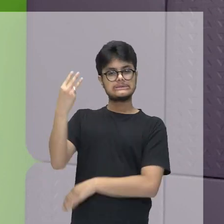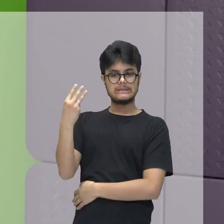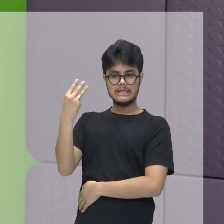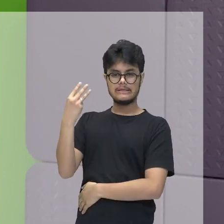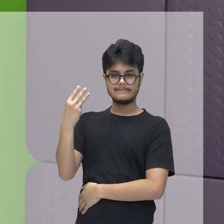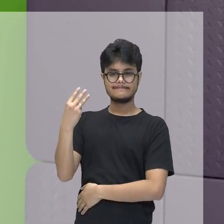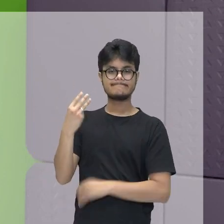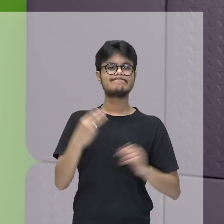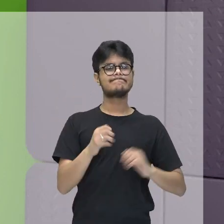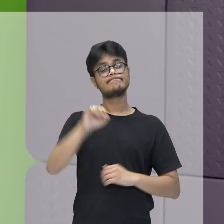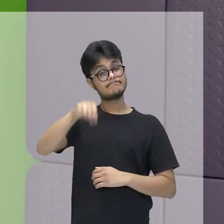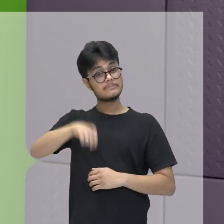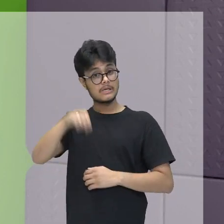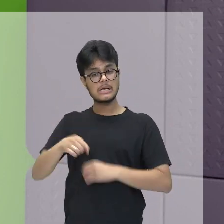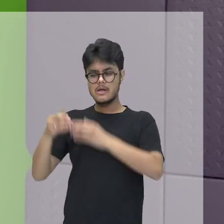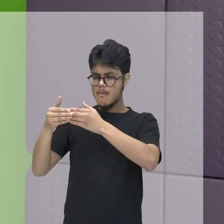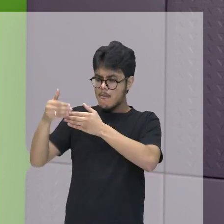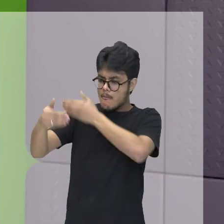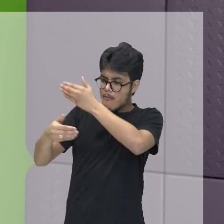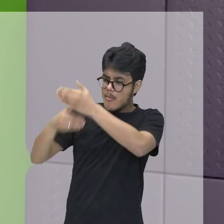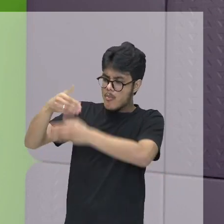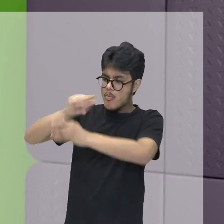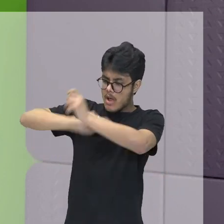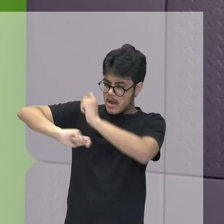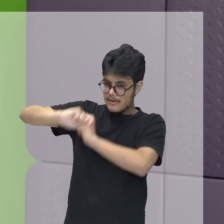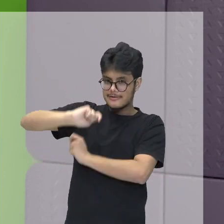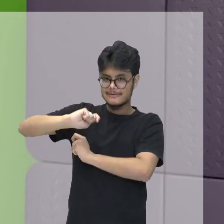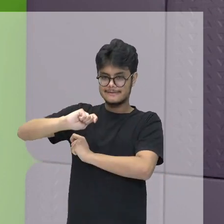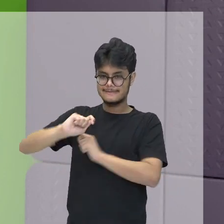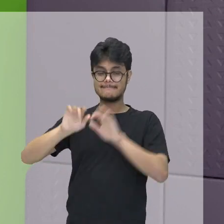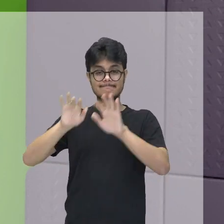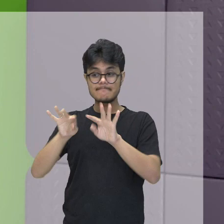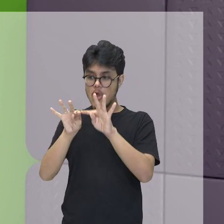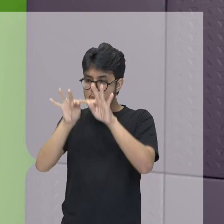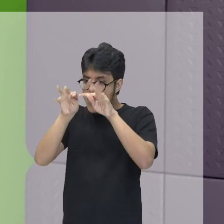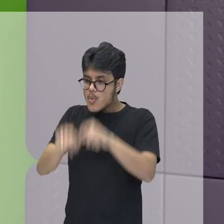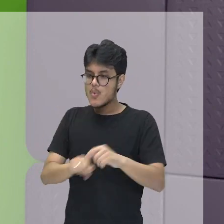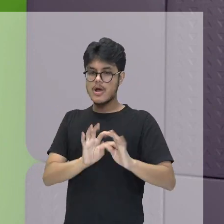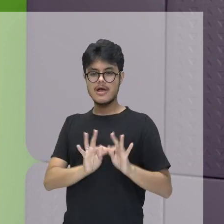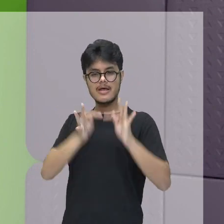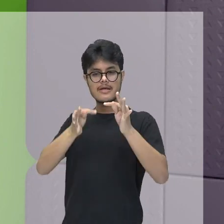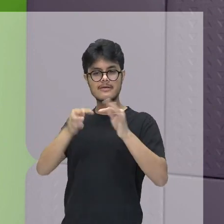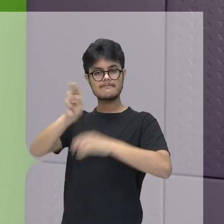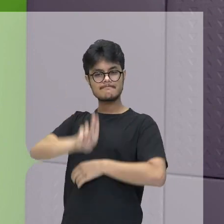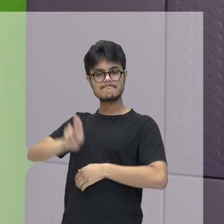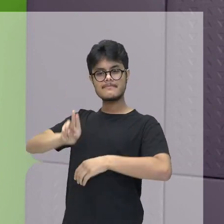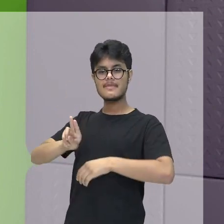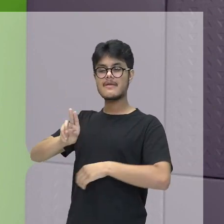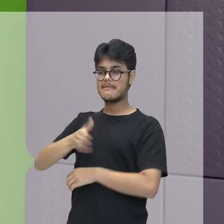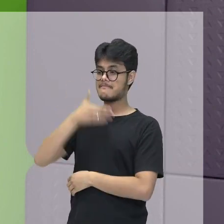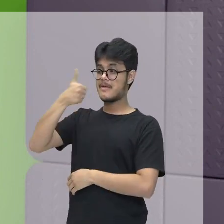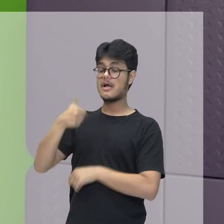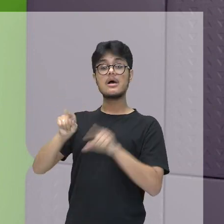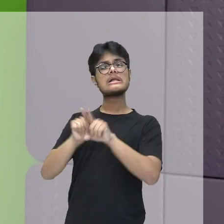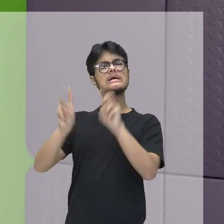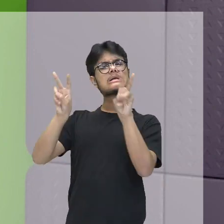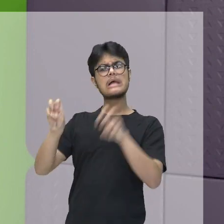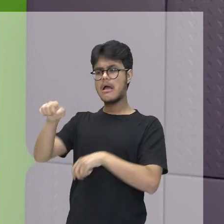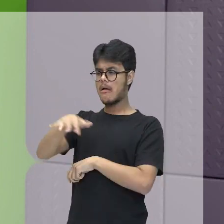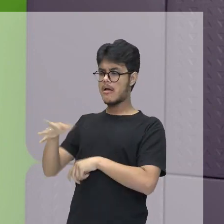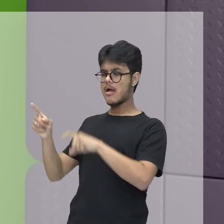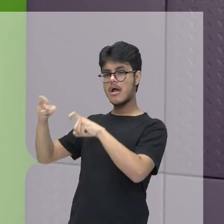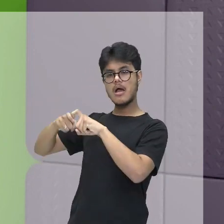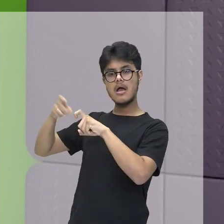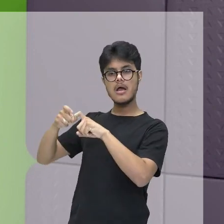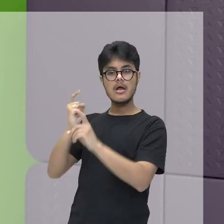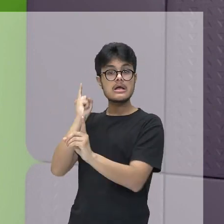ainda também a continuidade do desenvolvimento de todas essas tecnologias, o avanço da medicina, como por exemplo a